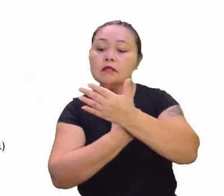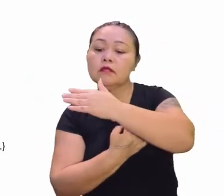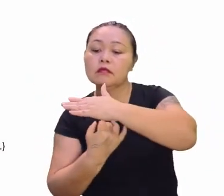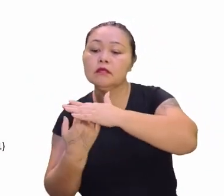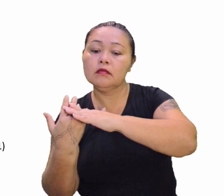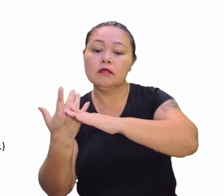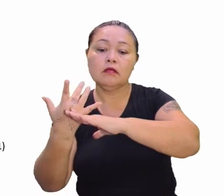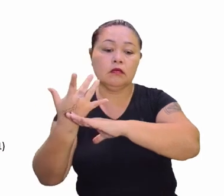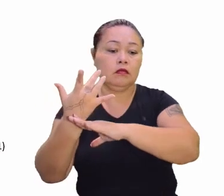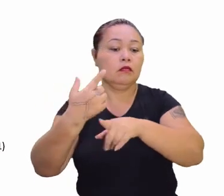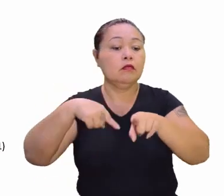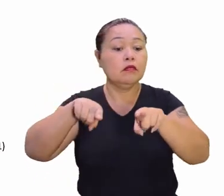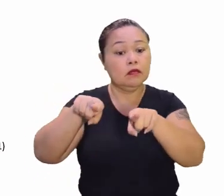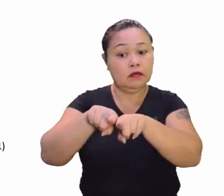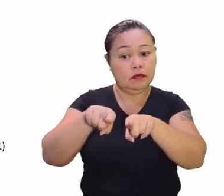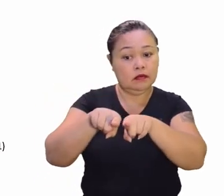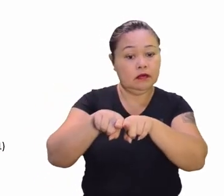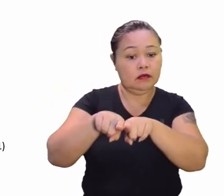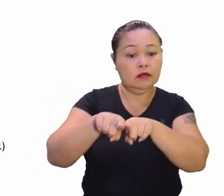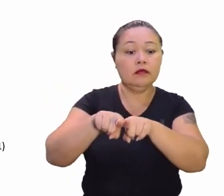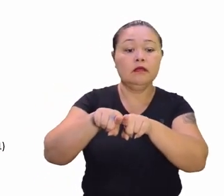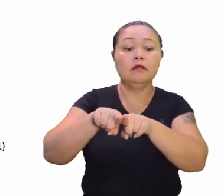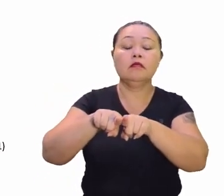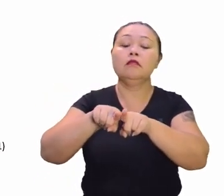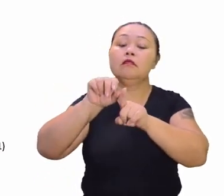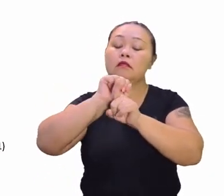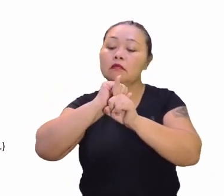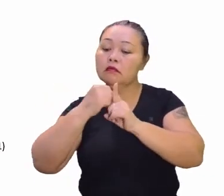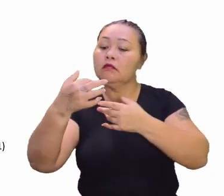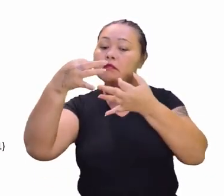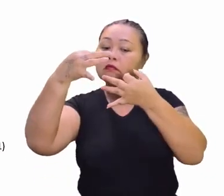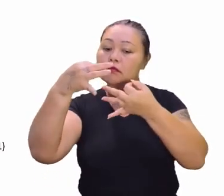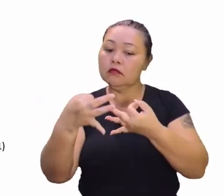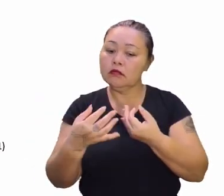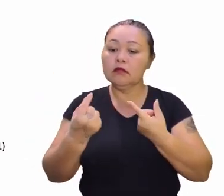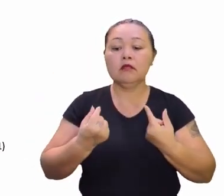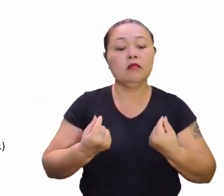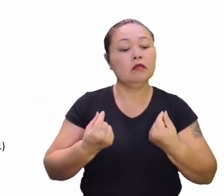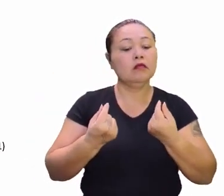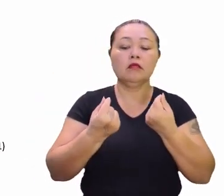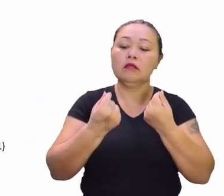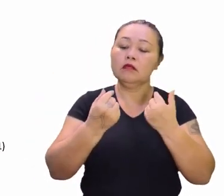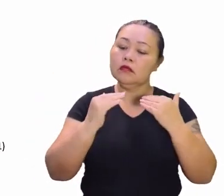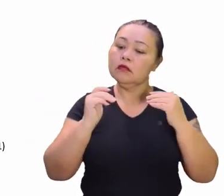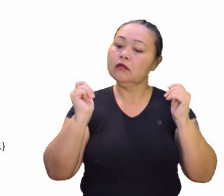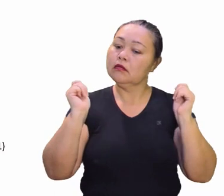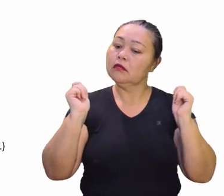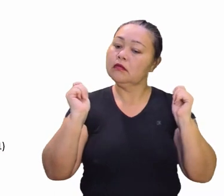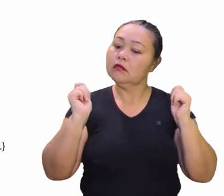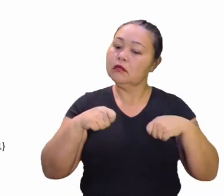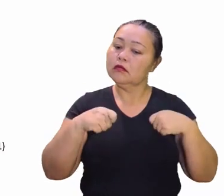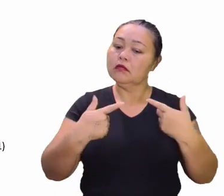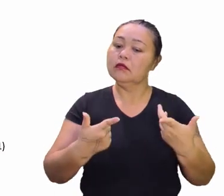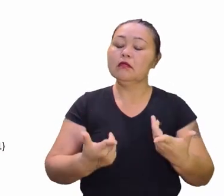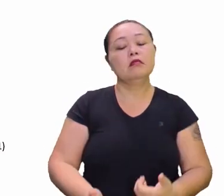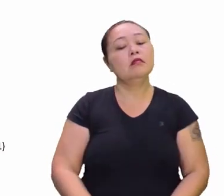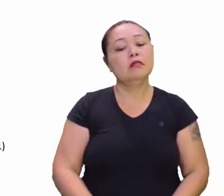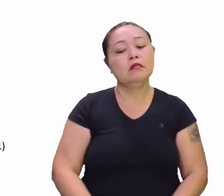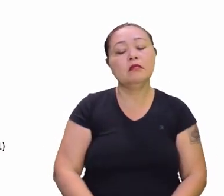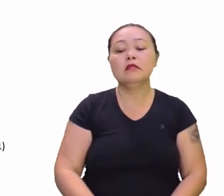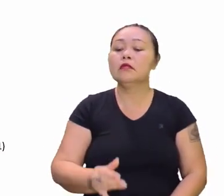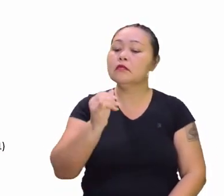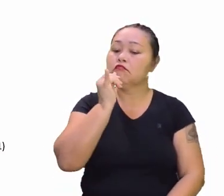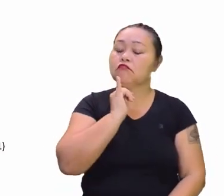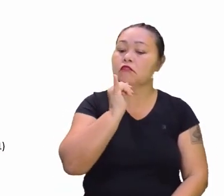processos ecológicos, de forma socialmente justa, e economicamente viável.